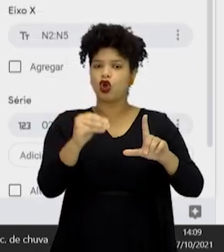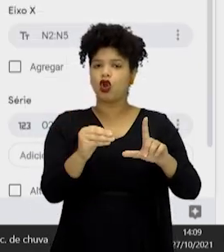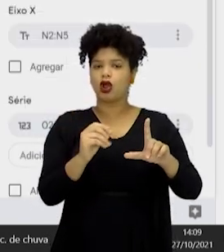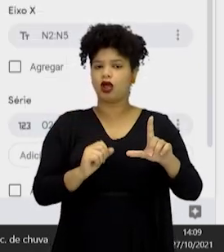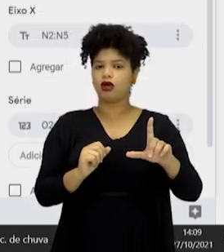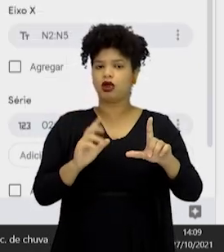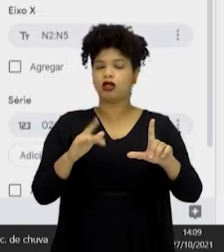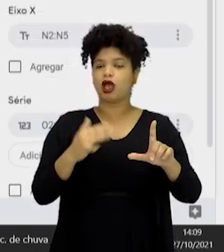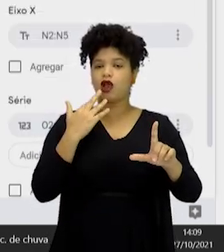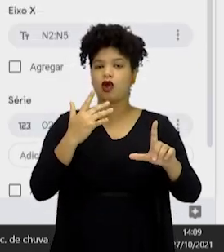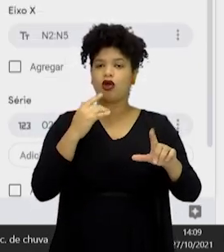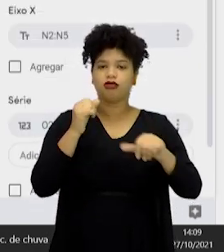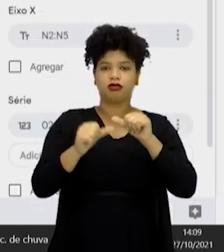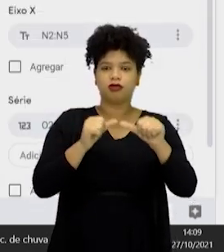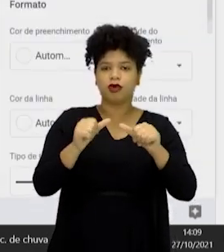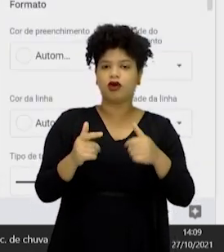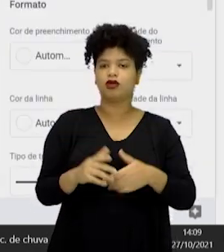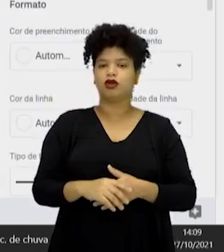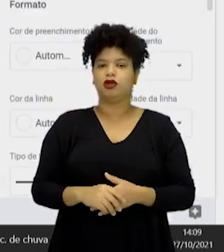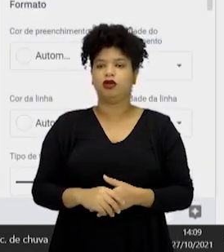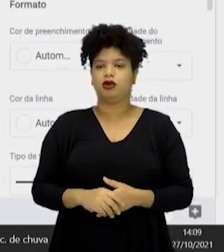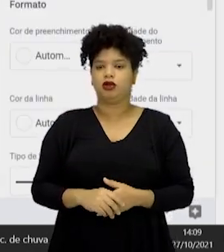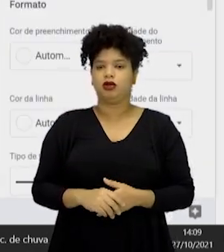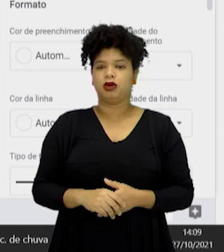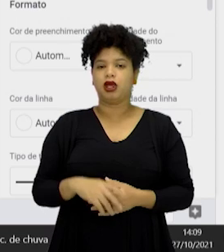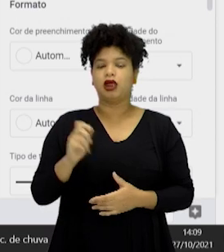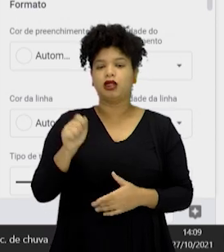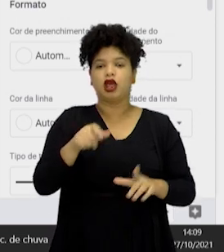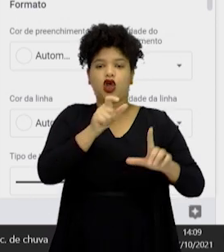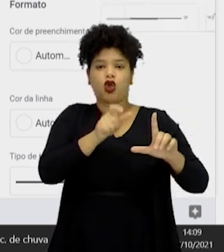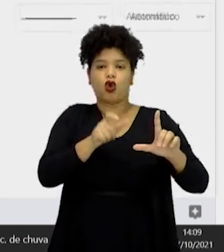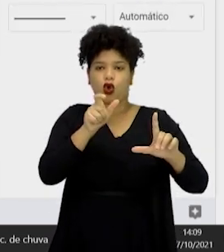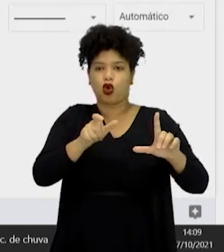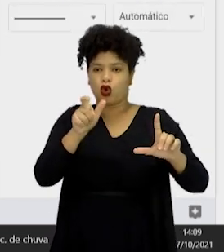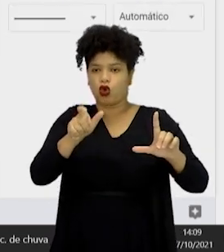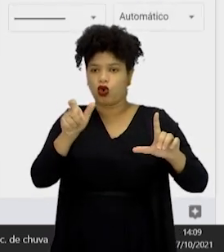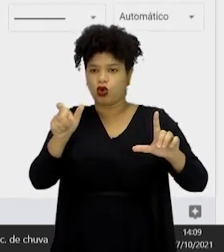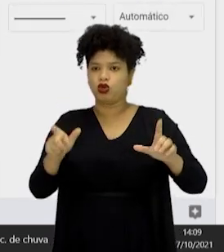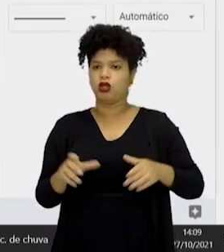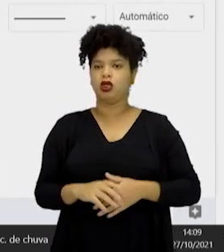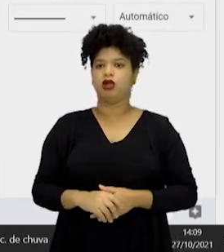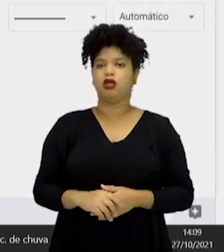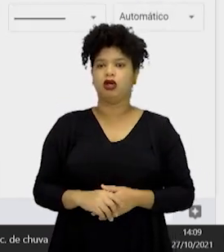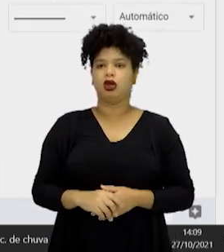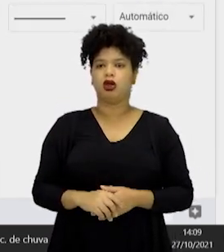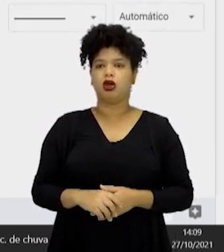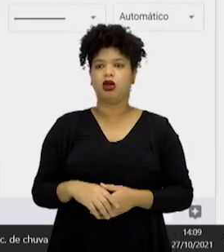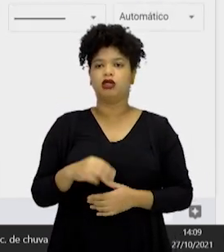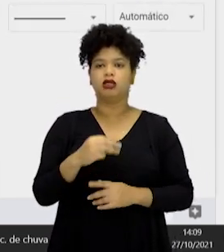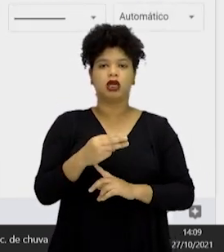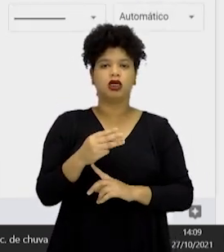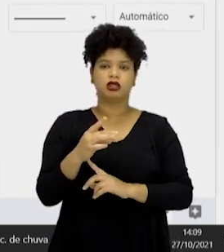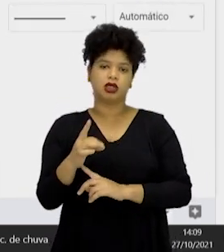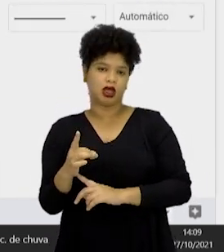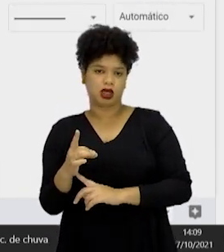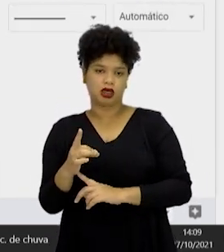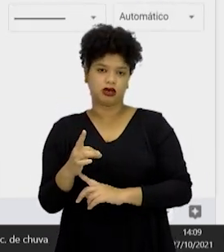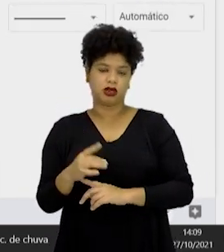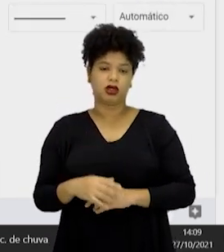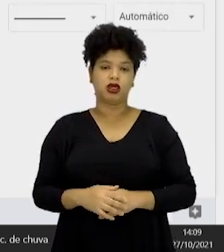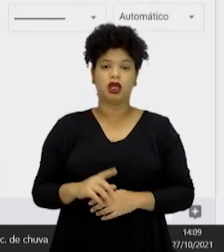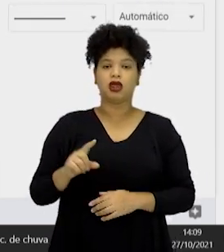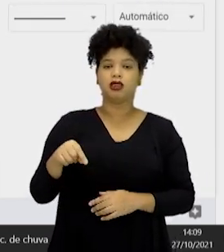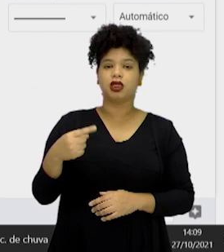pode mudar a cor, ó. Tá vendo aí um gráfico de colunas? Você pode mudar a cor por colocar em 3D. E aí depois é